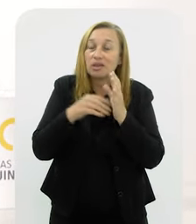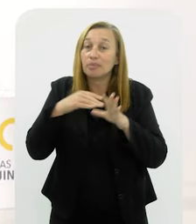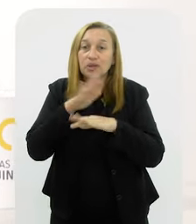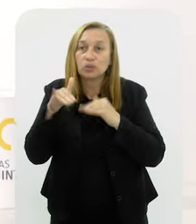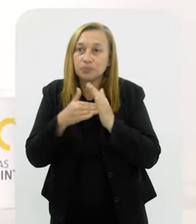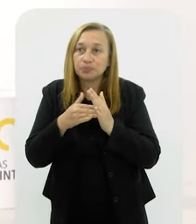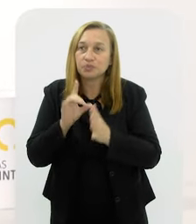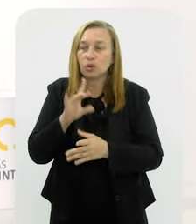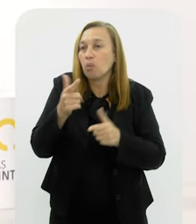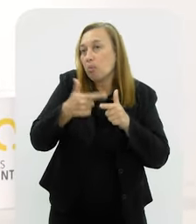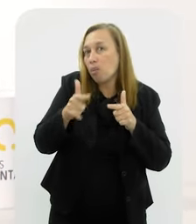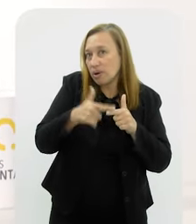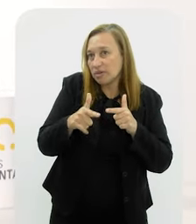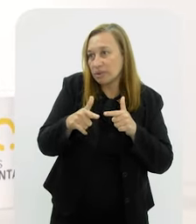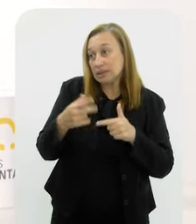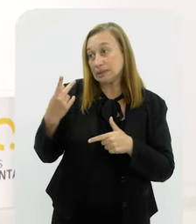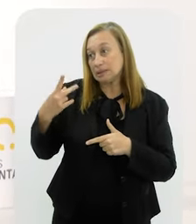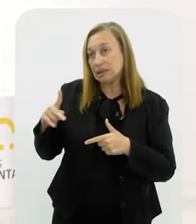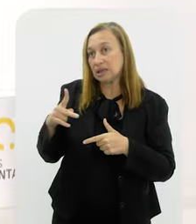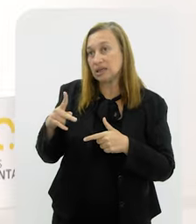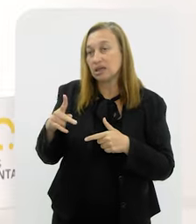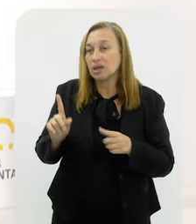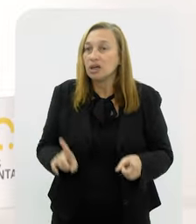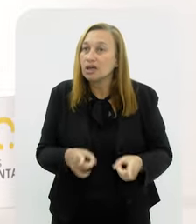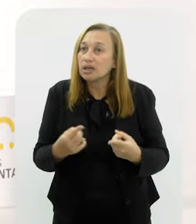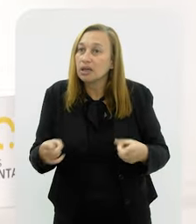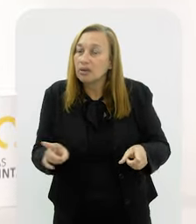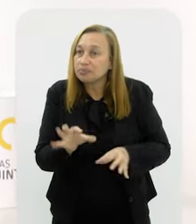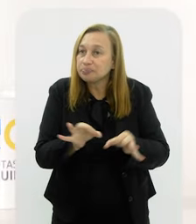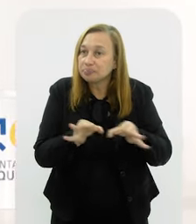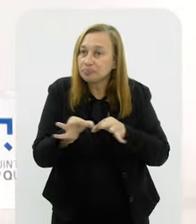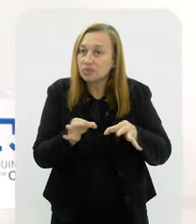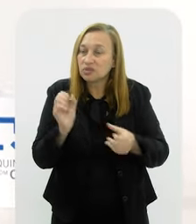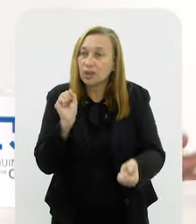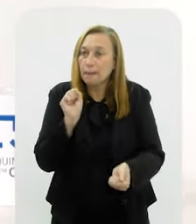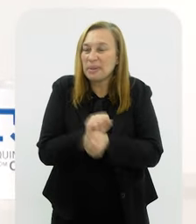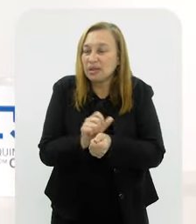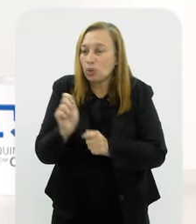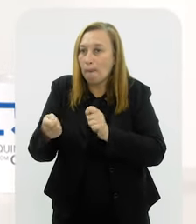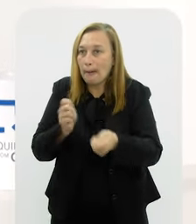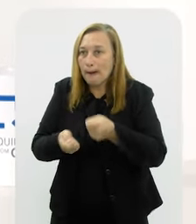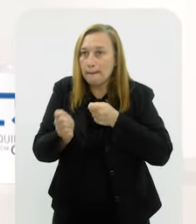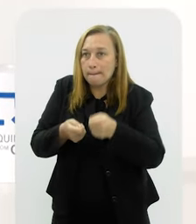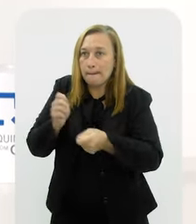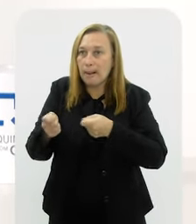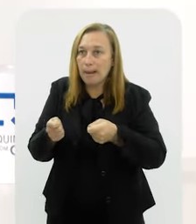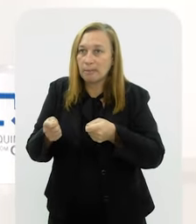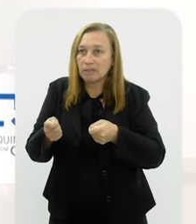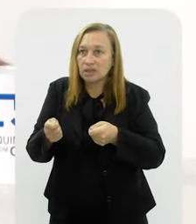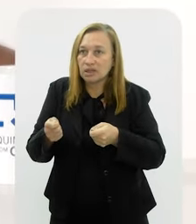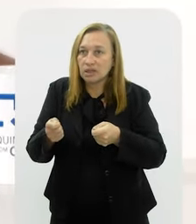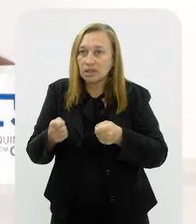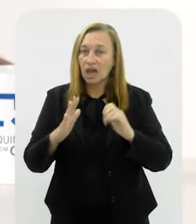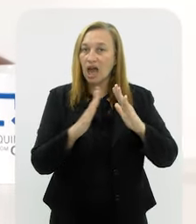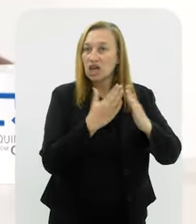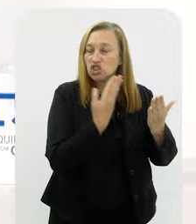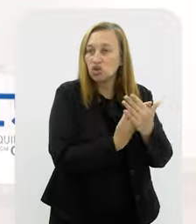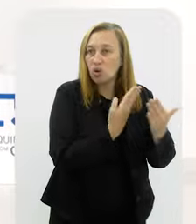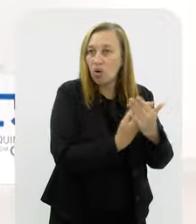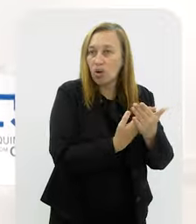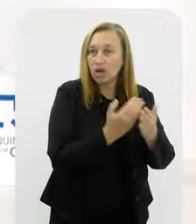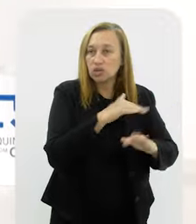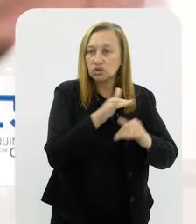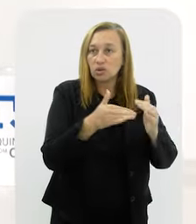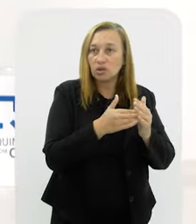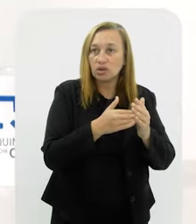teve um problema que causou um problema para ele, que é a harmonia, porque como parou a bateria toda, a escola toda